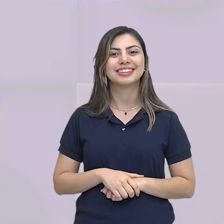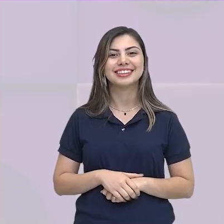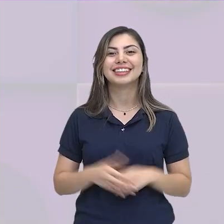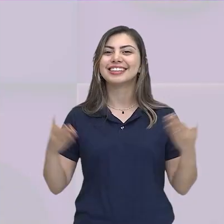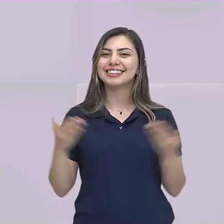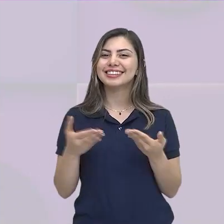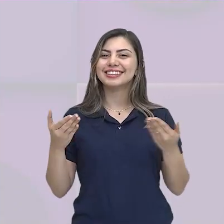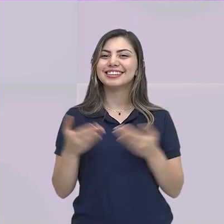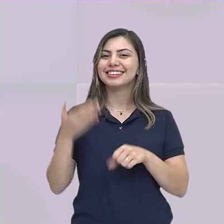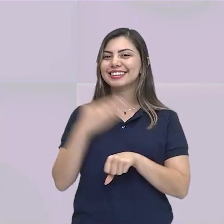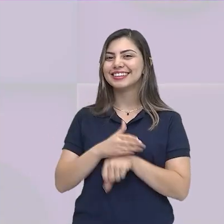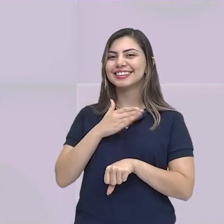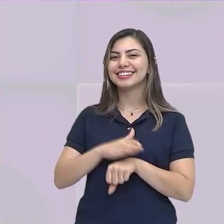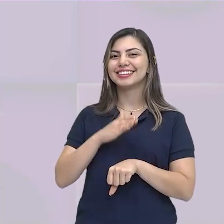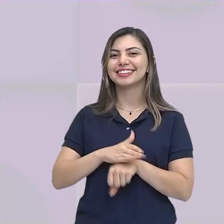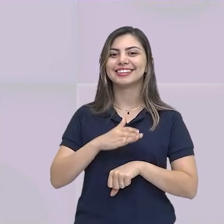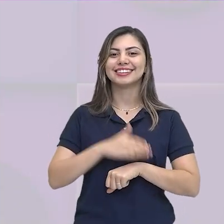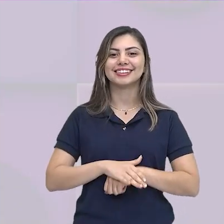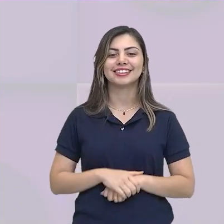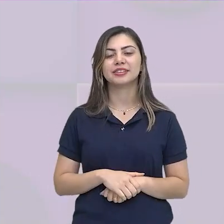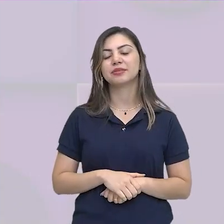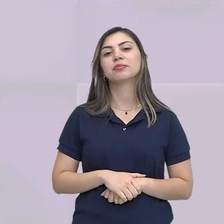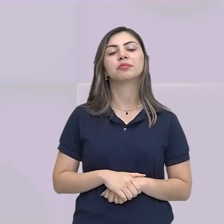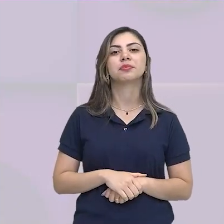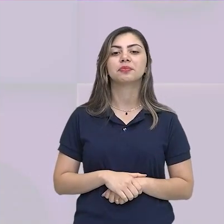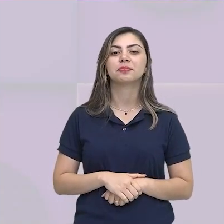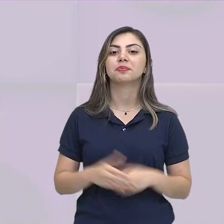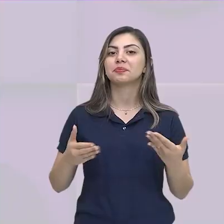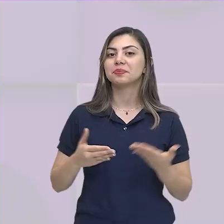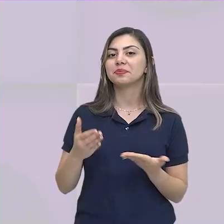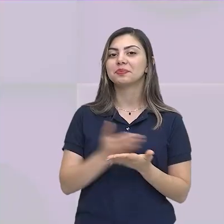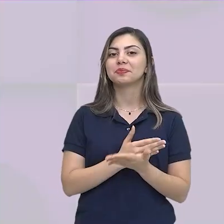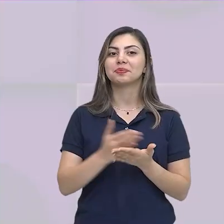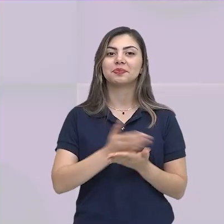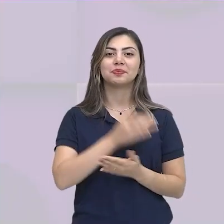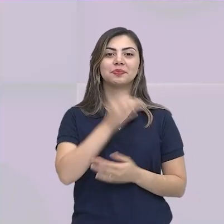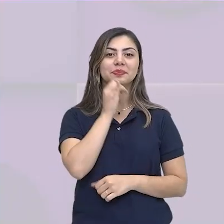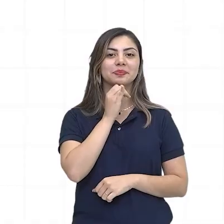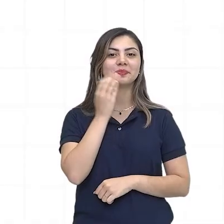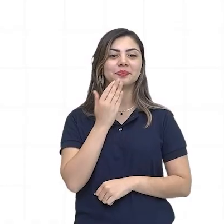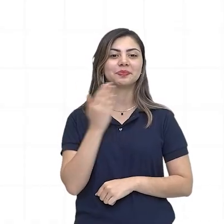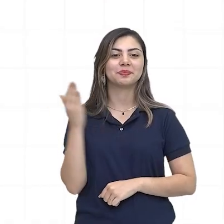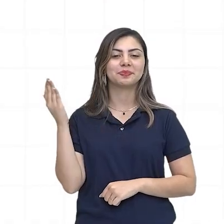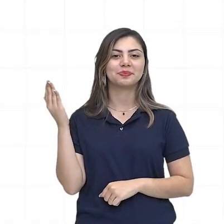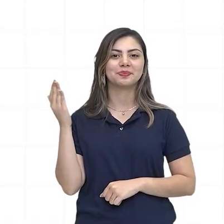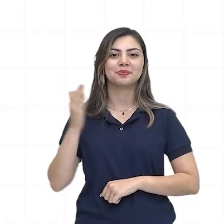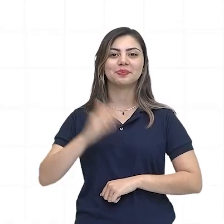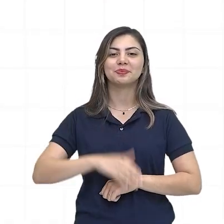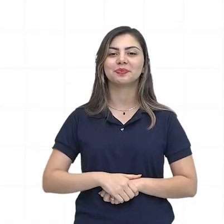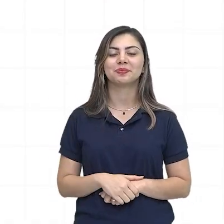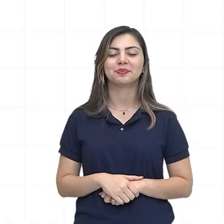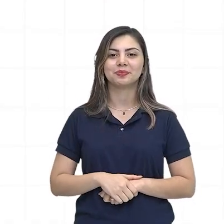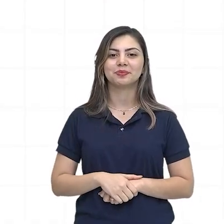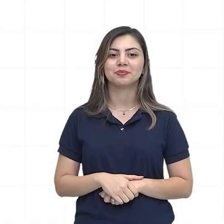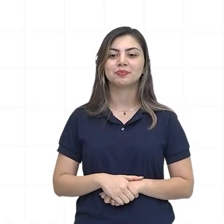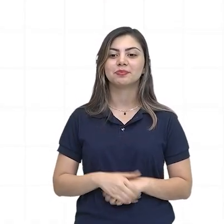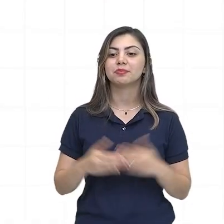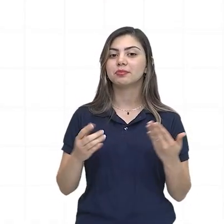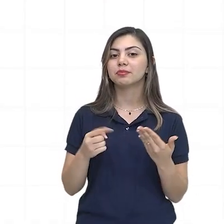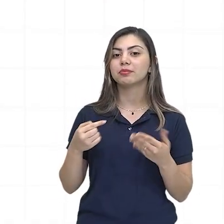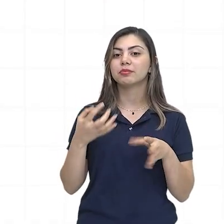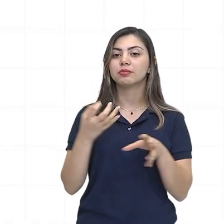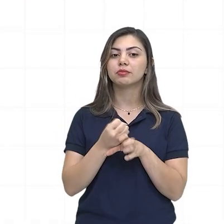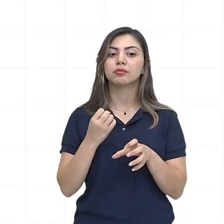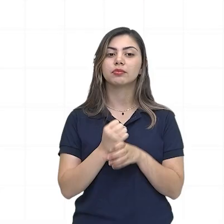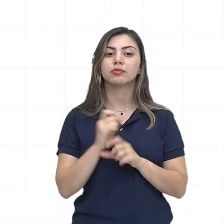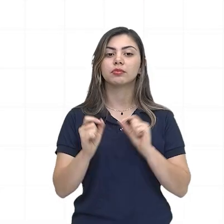Agora a gente vai exercitar. Acompanhem comigo alguns exemplos na nossa cartela. Então, a gente vai calcular o valor